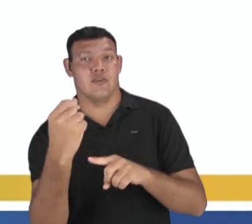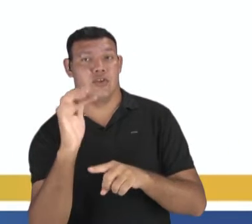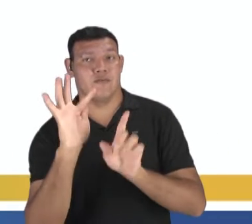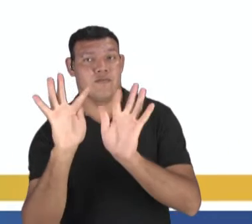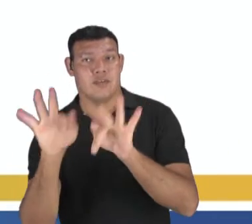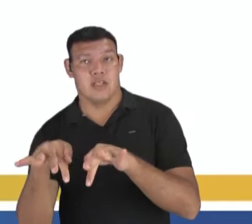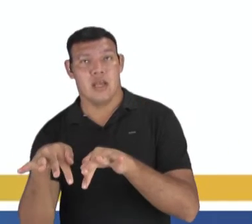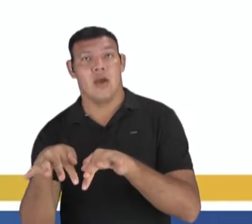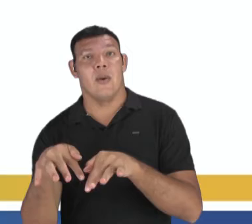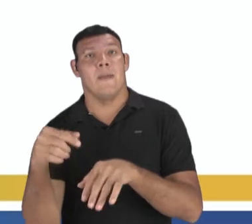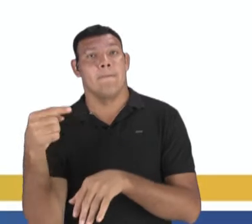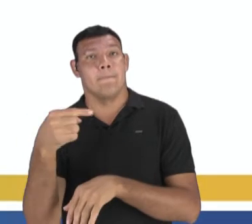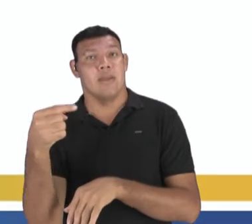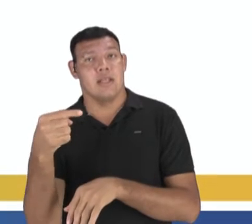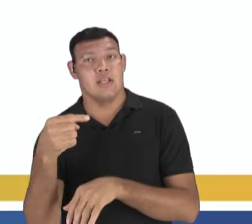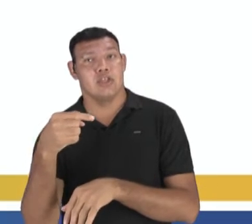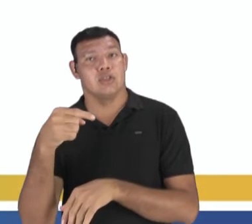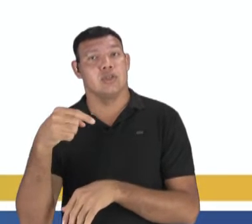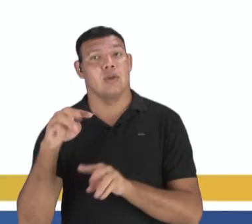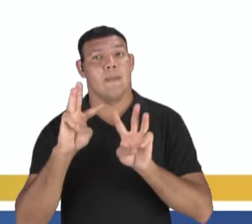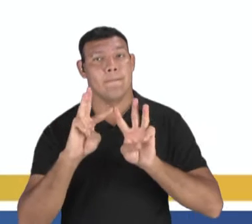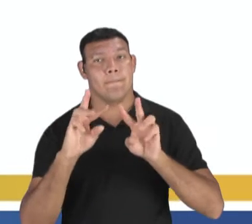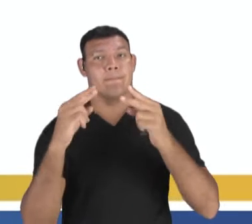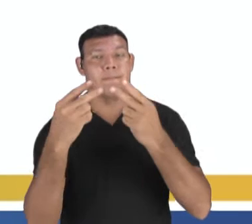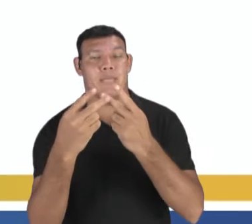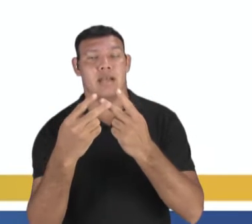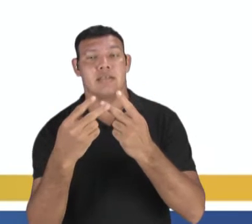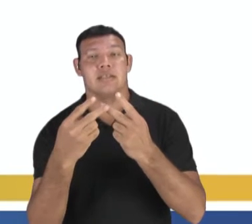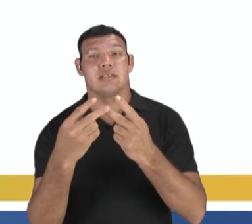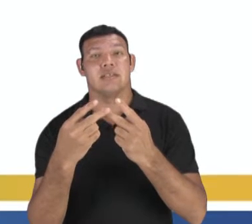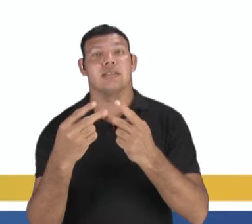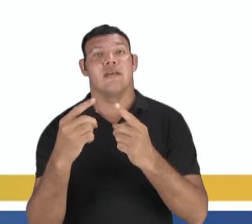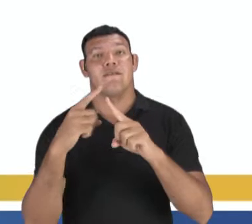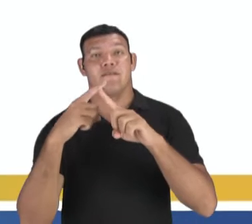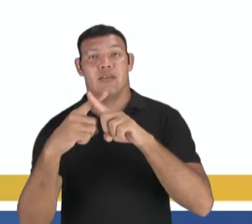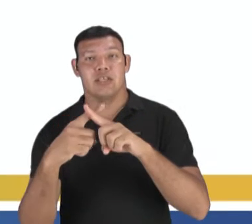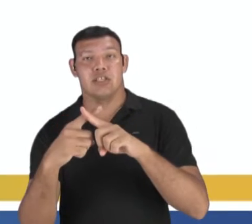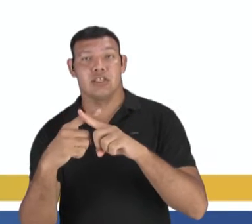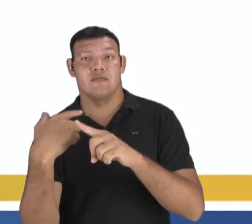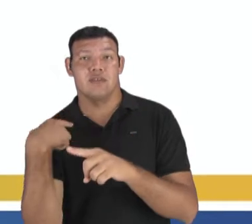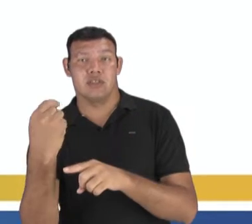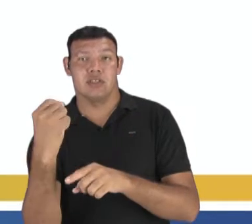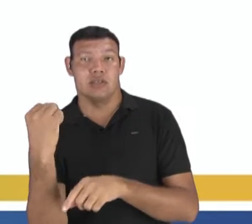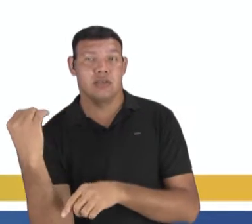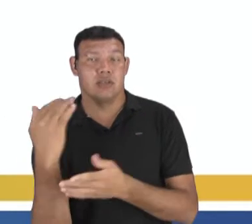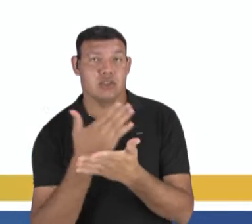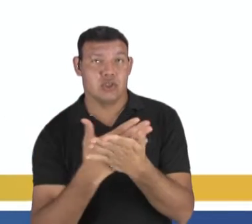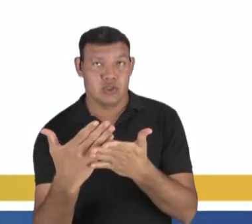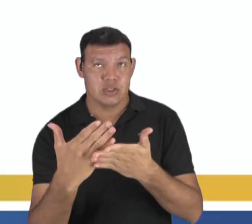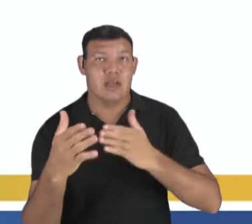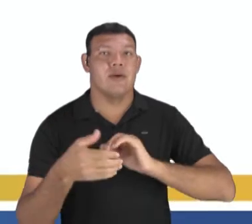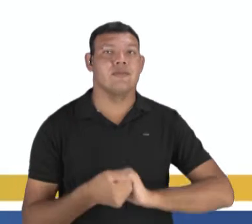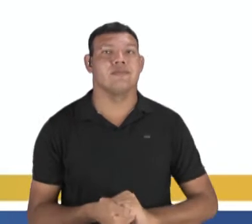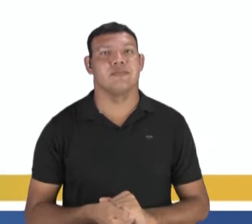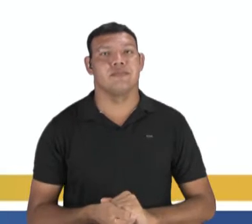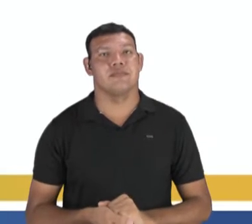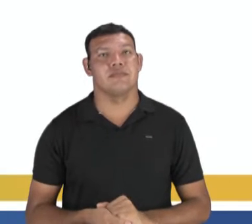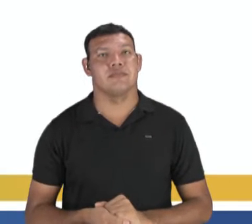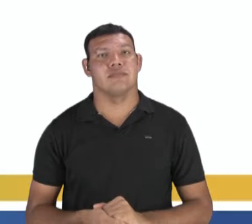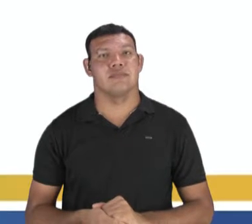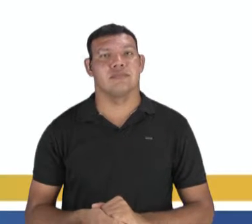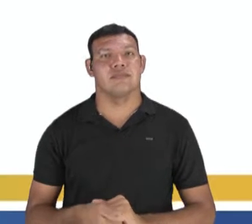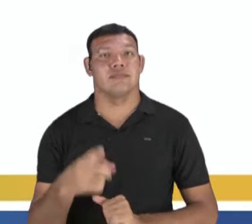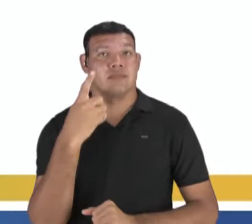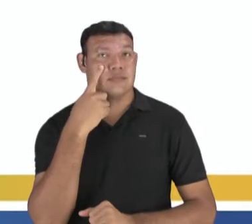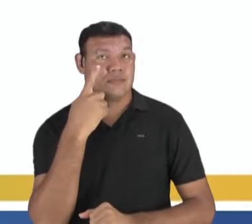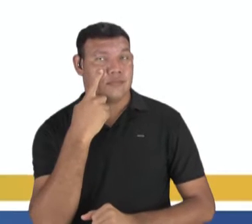MV inicial é o quê, pessoal? Aqui eu tenho a quantidade de movimento final e aqui eu tenho uma quantidade de movimento inicial, ó.